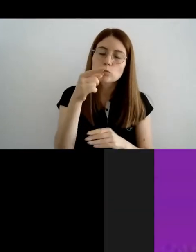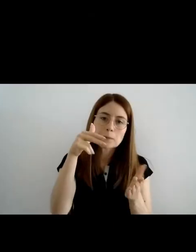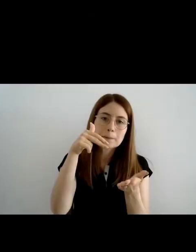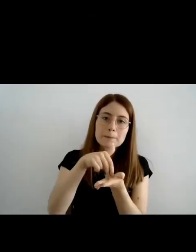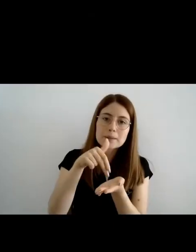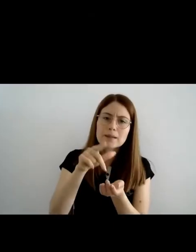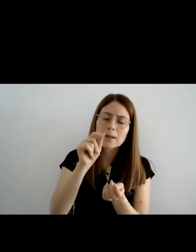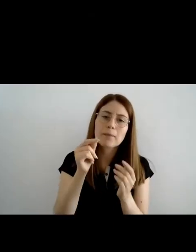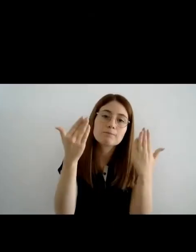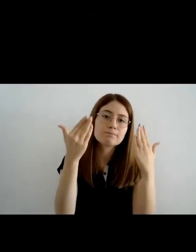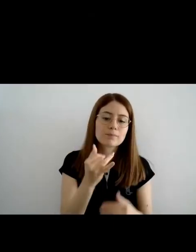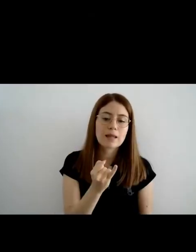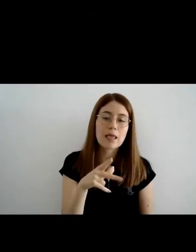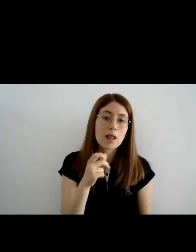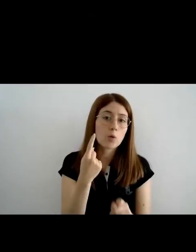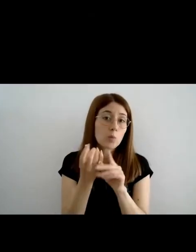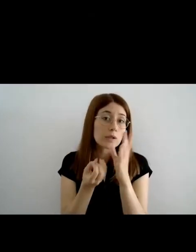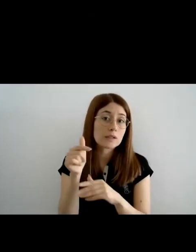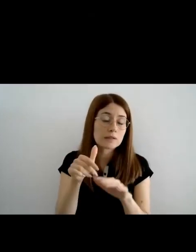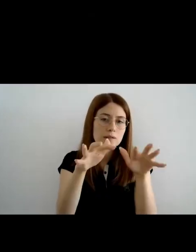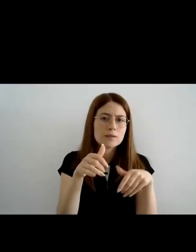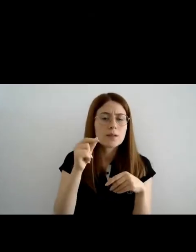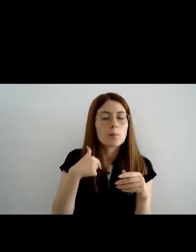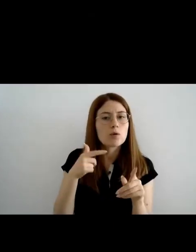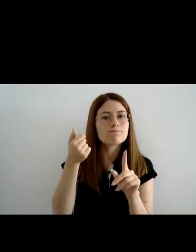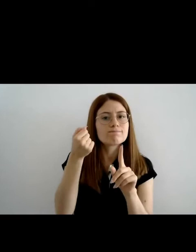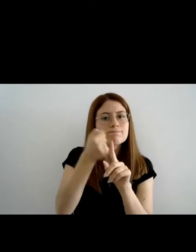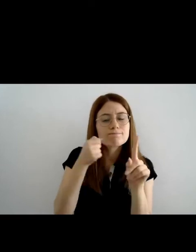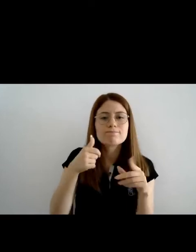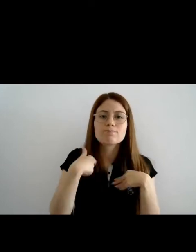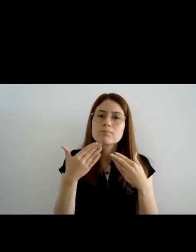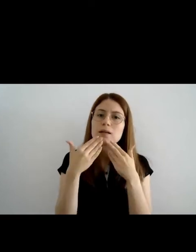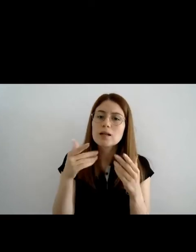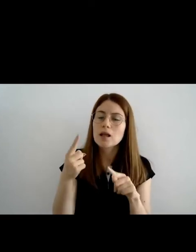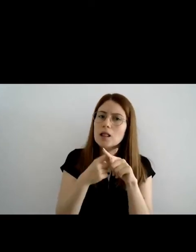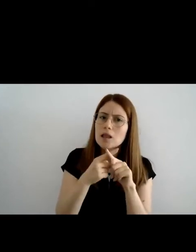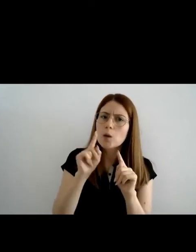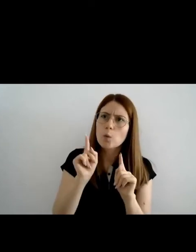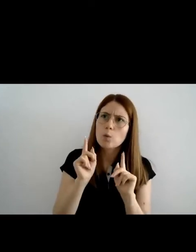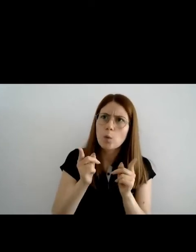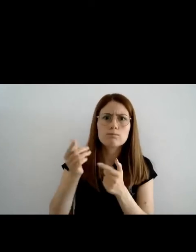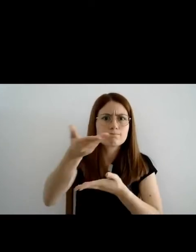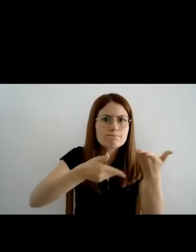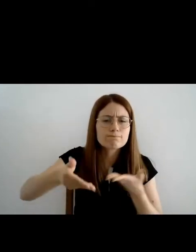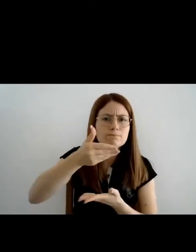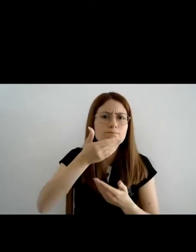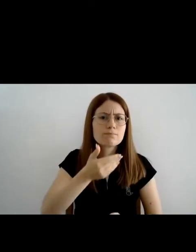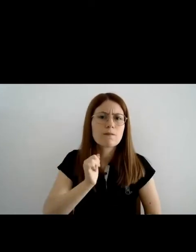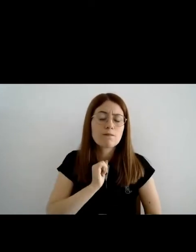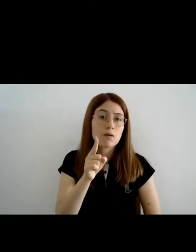o INA pela iniciativa. Agradeço o desafio e a oportunidade de poder participar nesta interessante sessão de partilha e discussão sobre um tema que me diz muito em